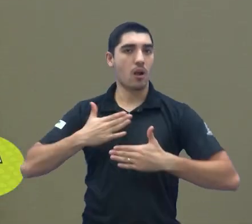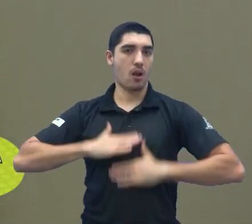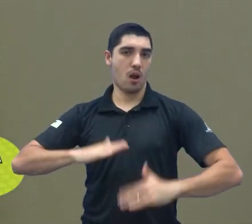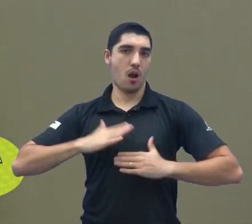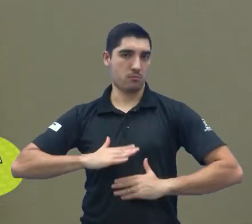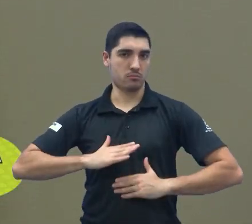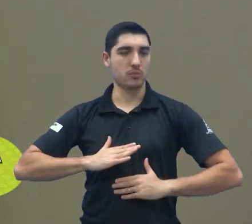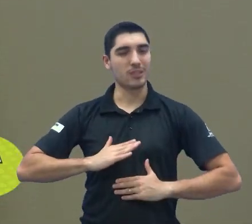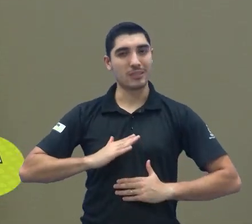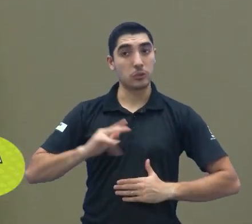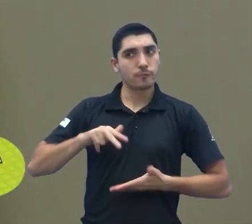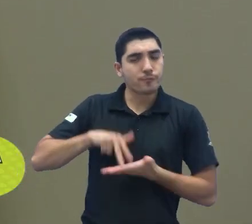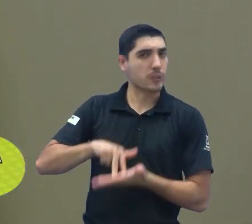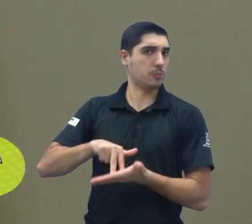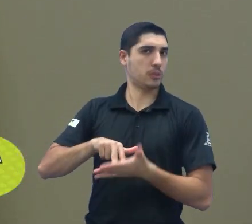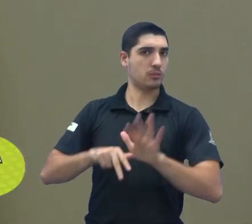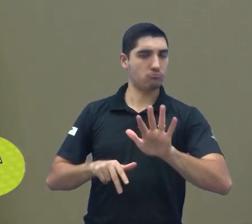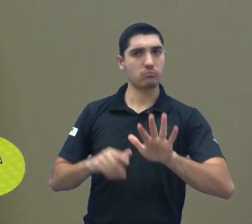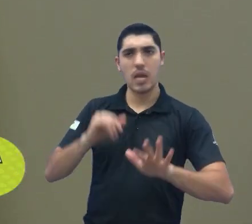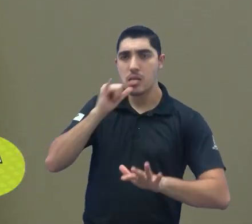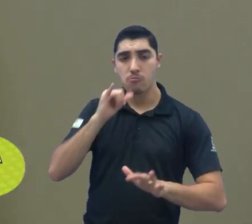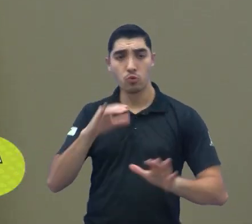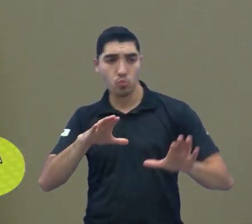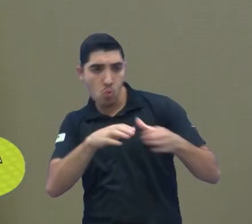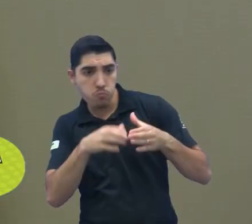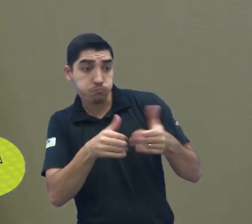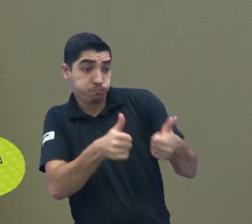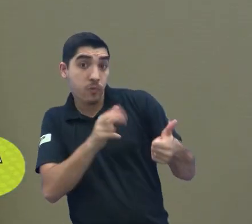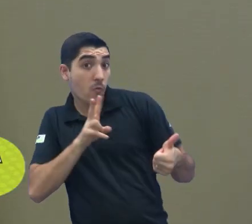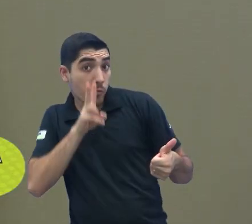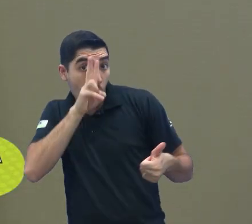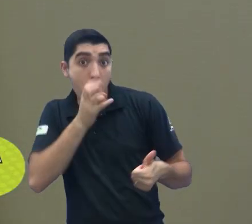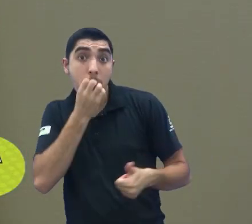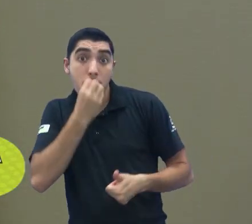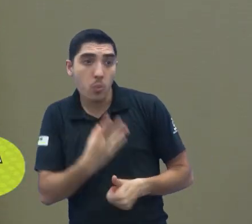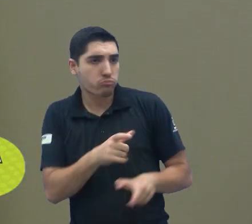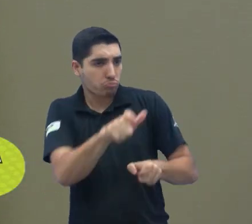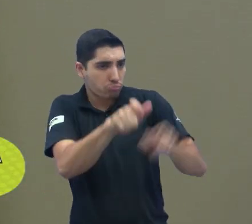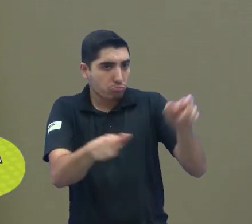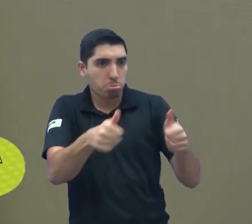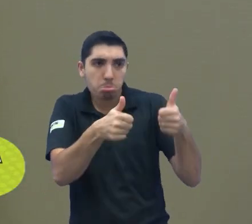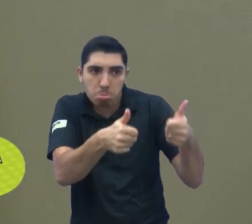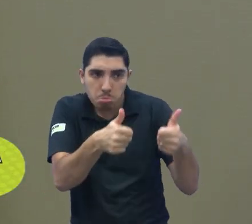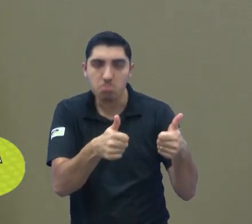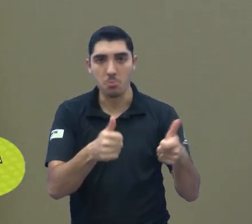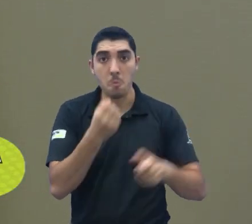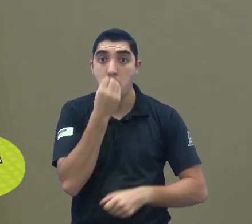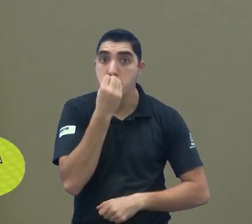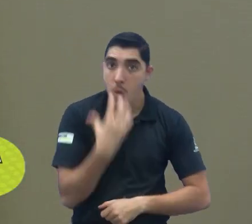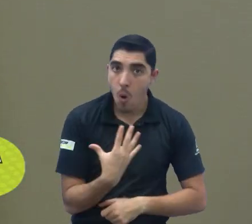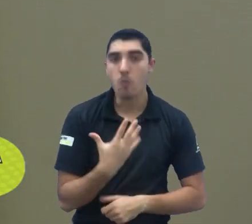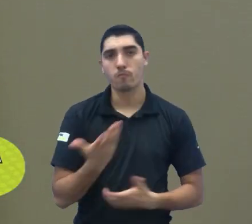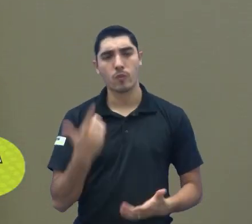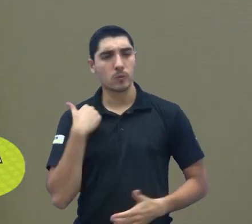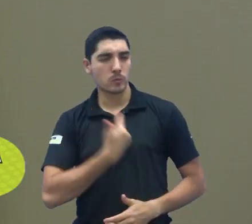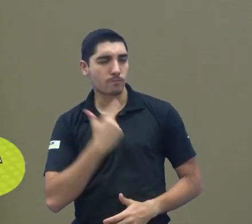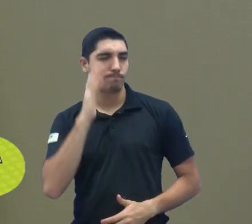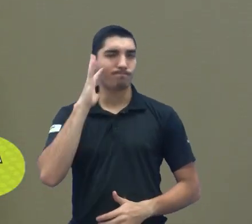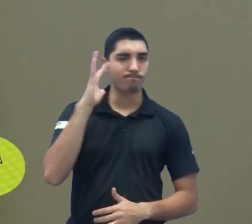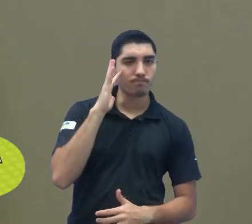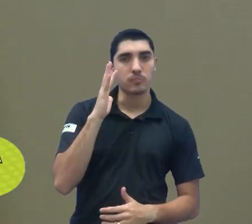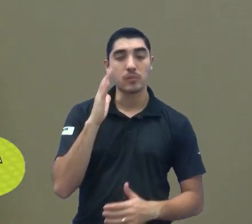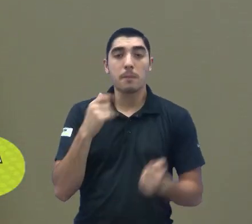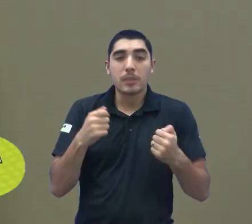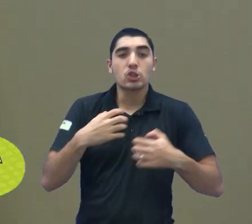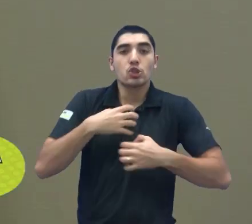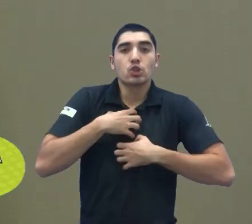um time competitivo, com atletas que formam um bom grupo, né? A gente pensa muito em questão de ambiente,